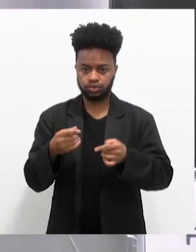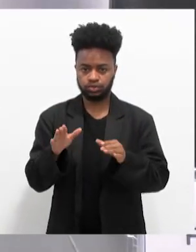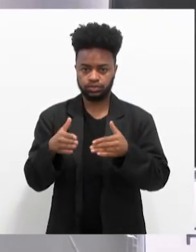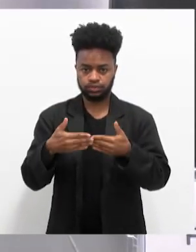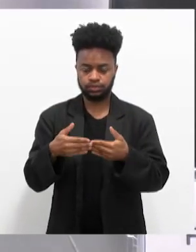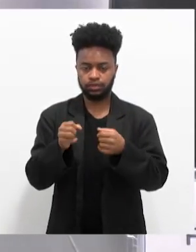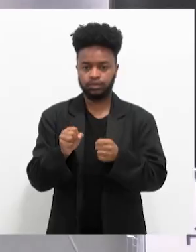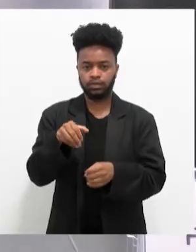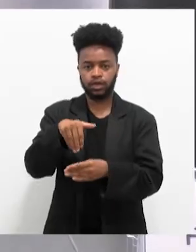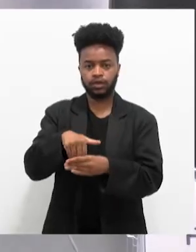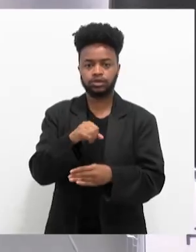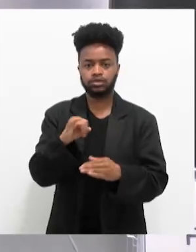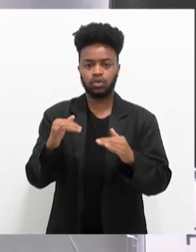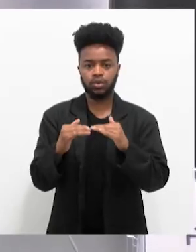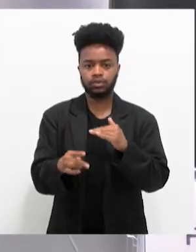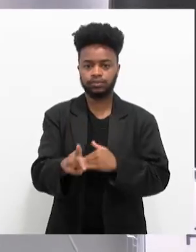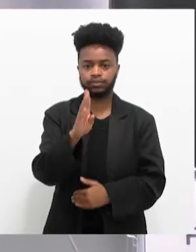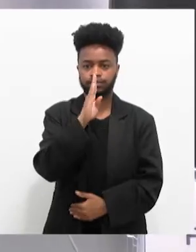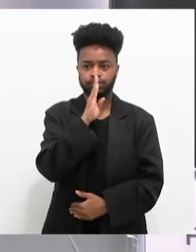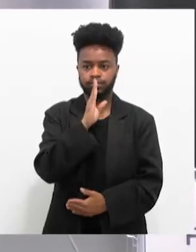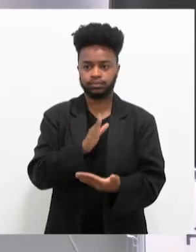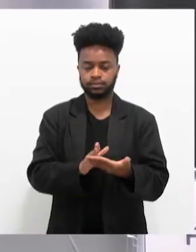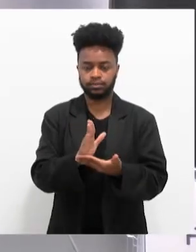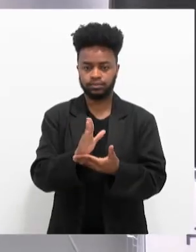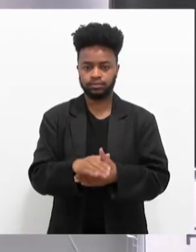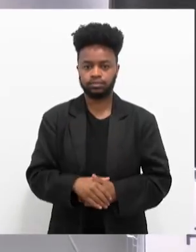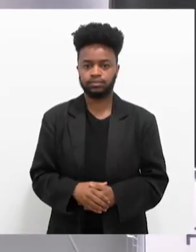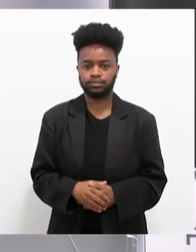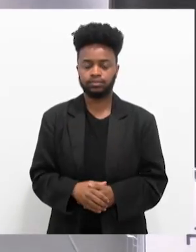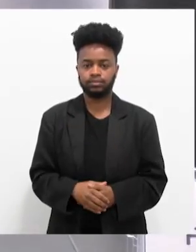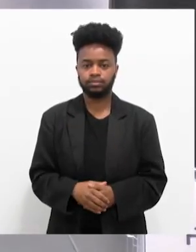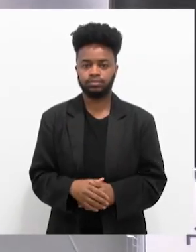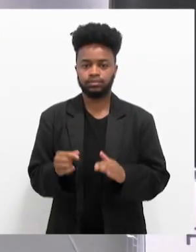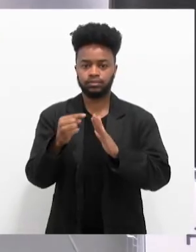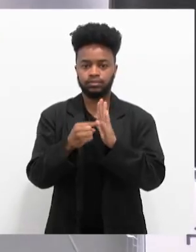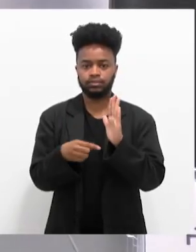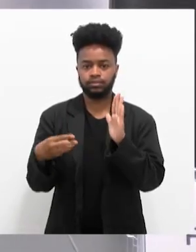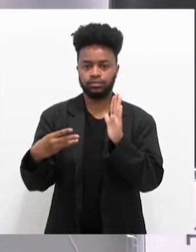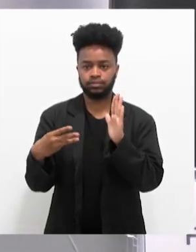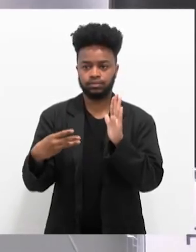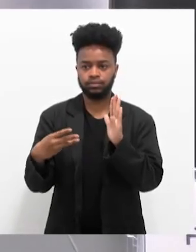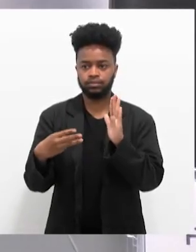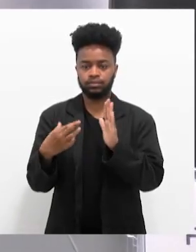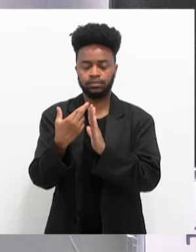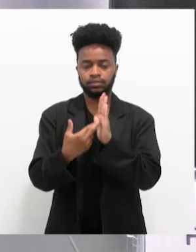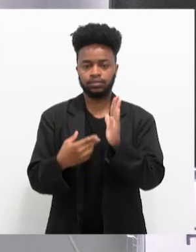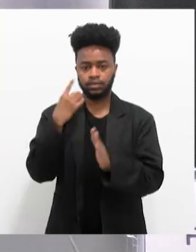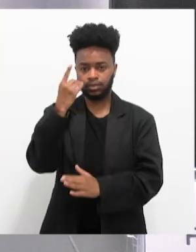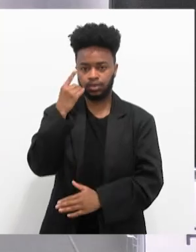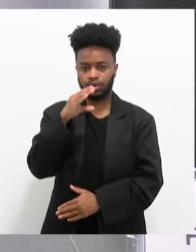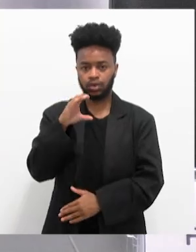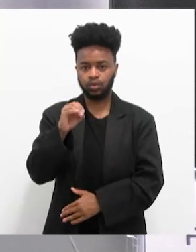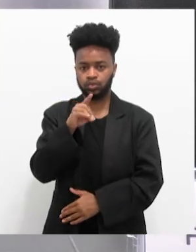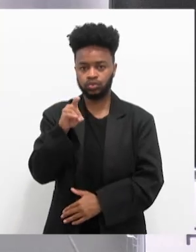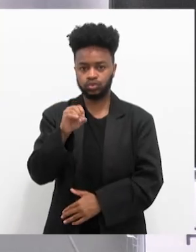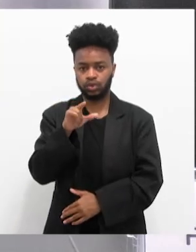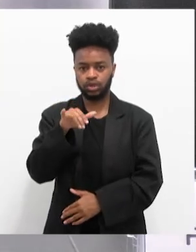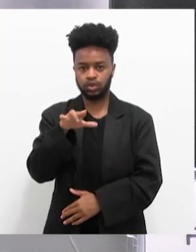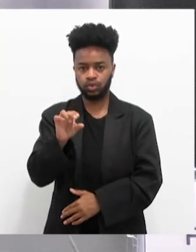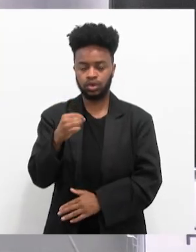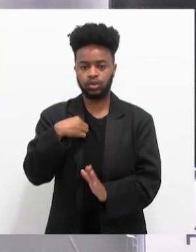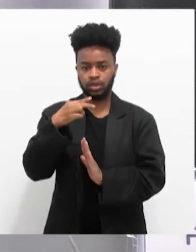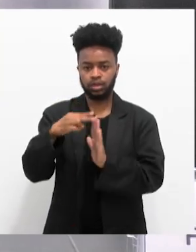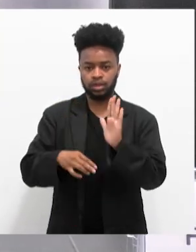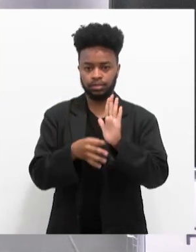encerrada a discussão, em votação, os senhores que aprovam permaneçam como estão, aprovado. Item 3 da pauta, relatoria do deputado Vinícius Cozzolino, eu vou ler o parecer que já consta